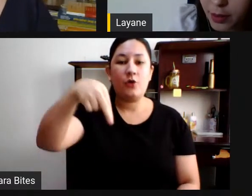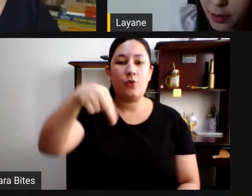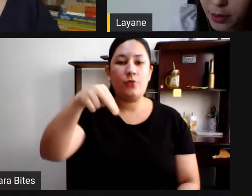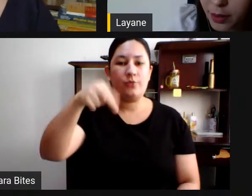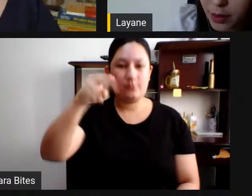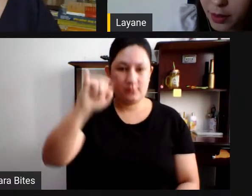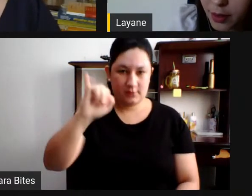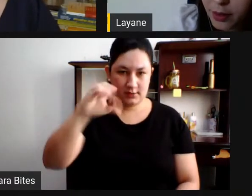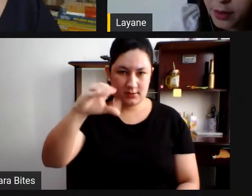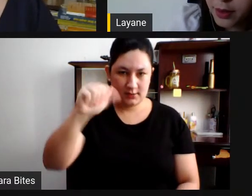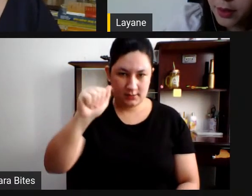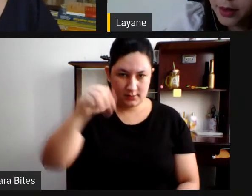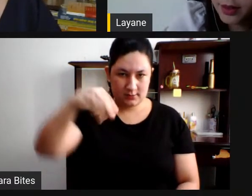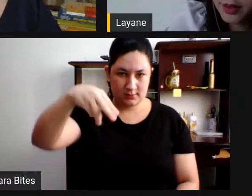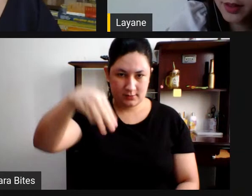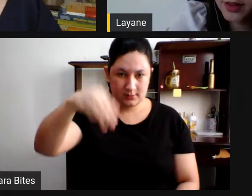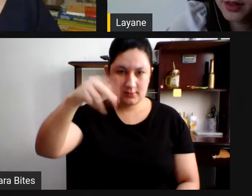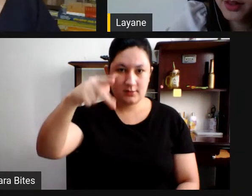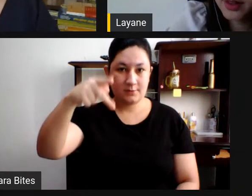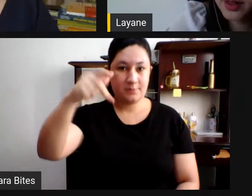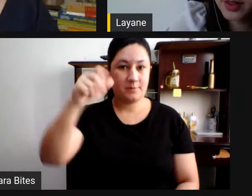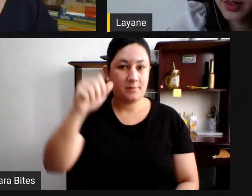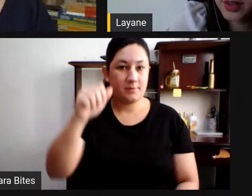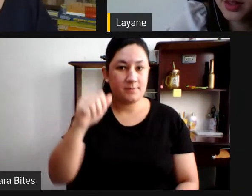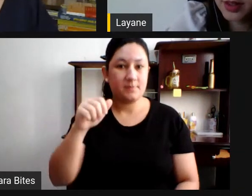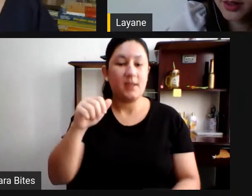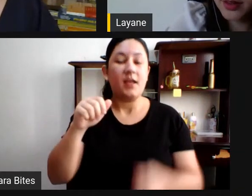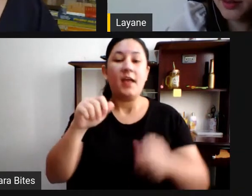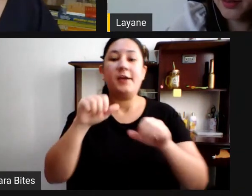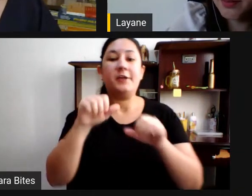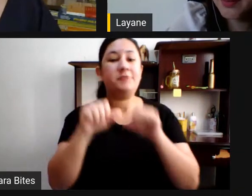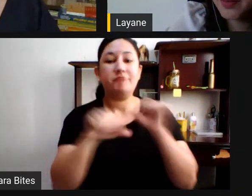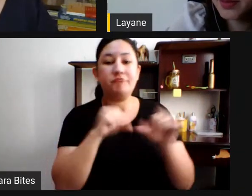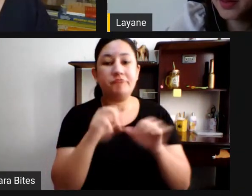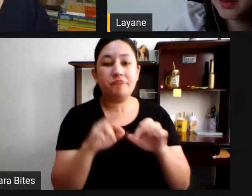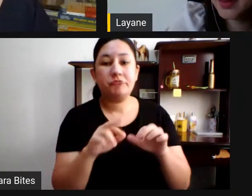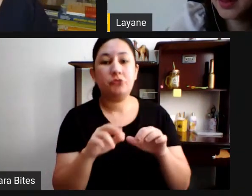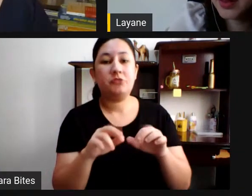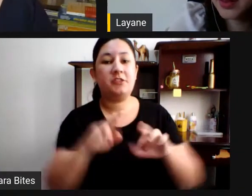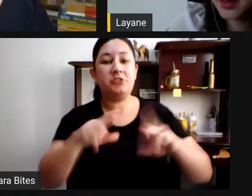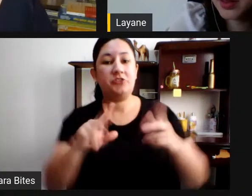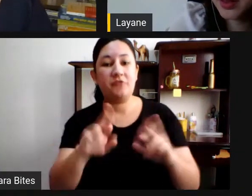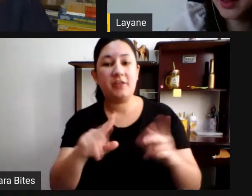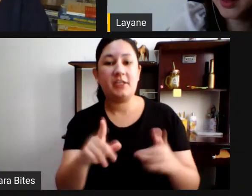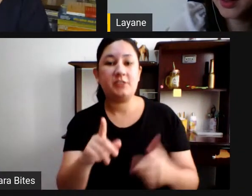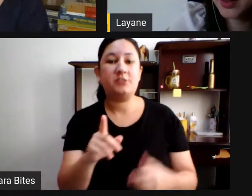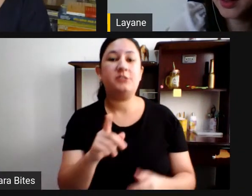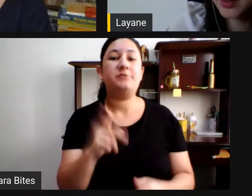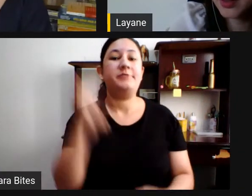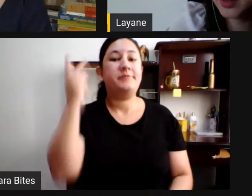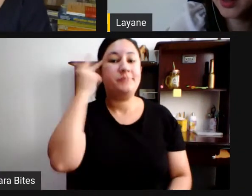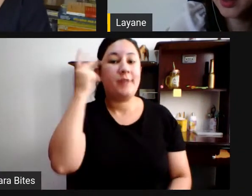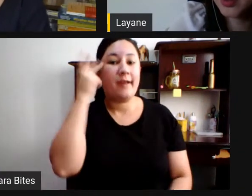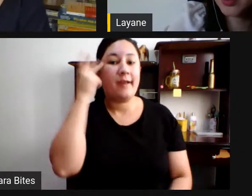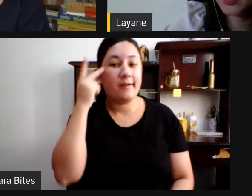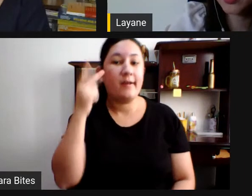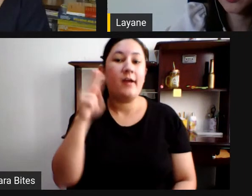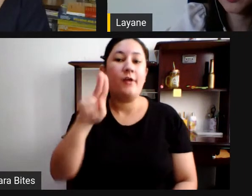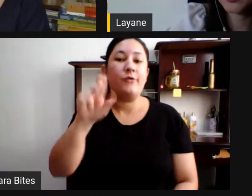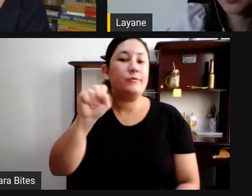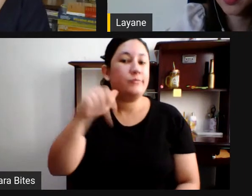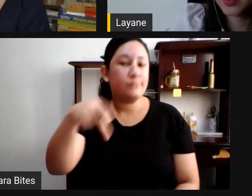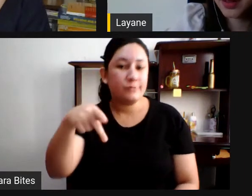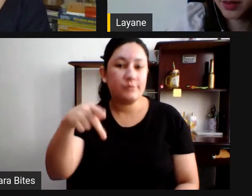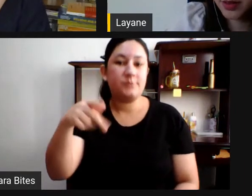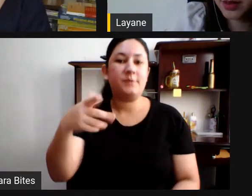estado de São Paulo com a própria USP e que é muito diferente das universidades do sul do país que é muito diferente das universidades de